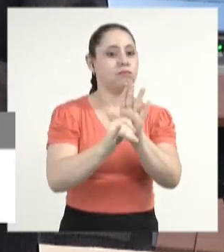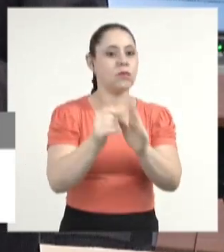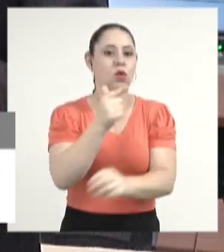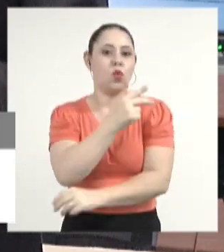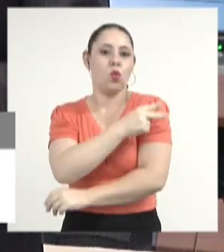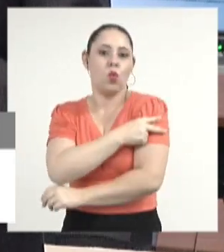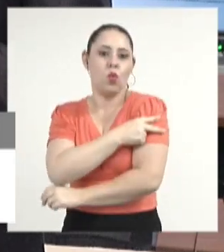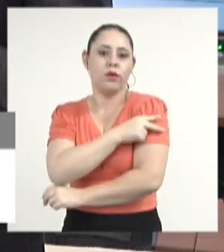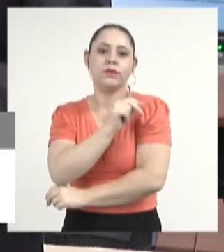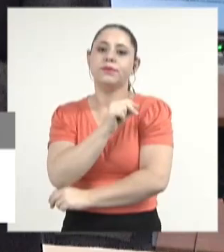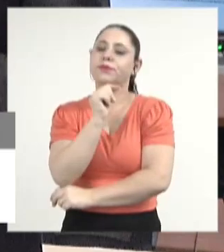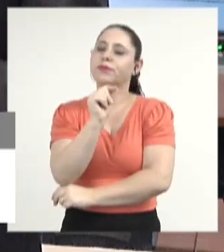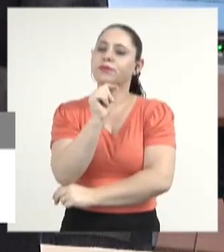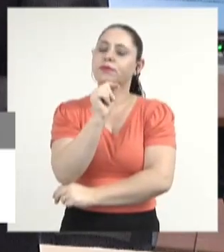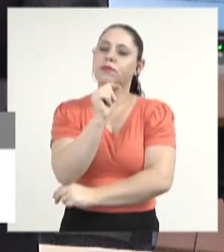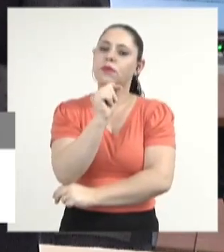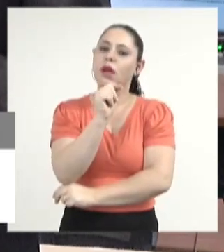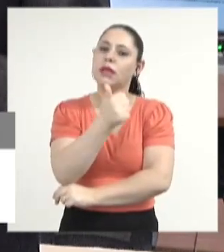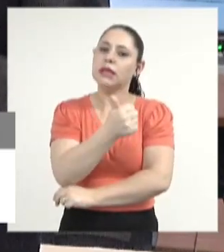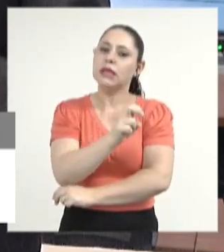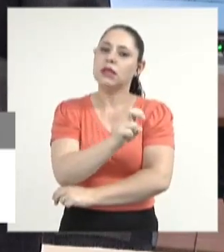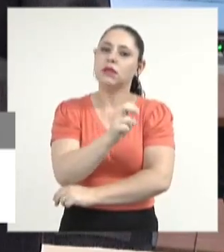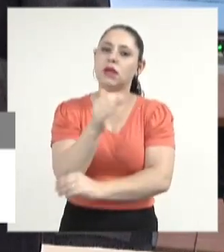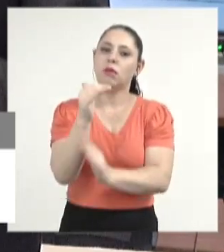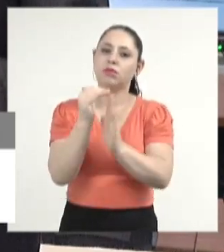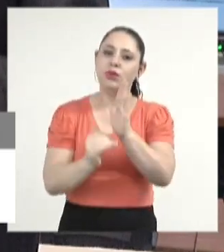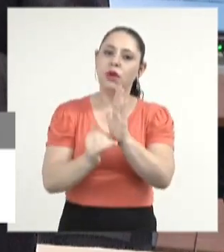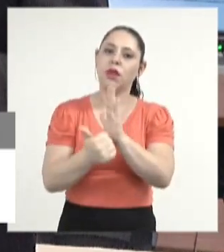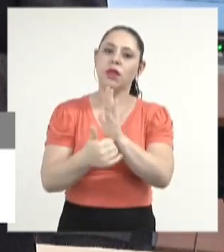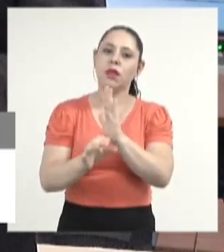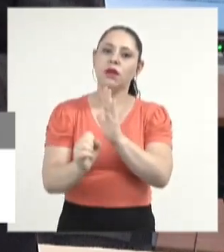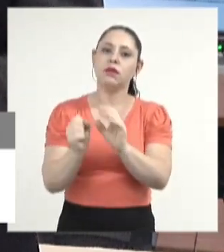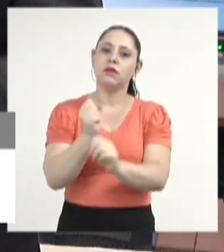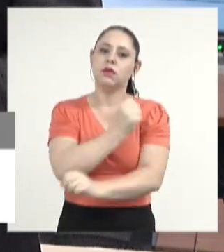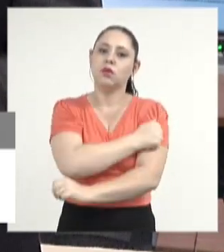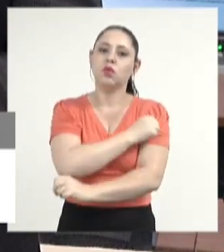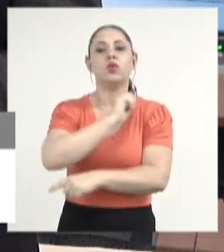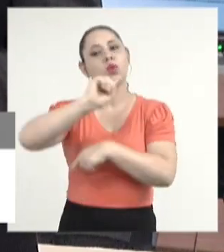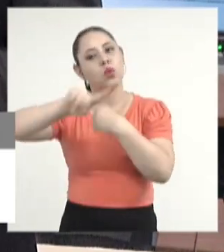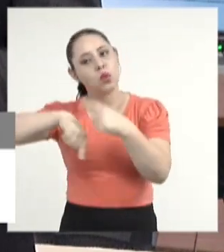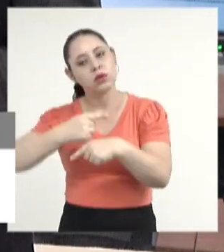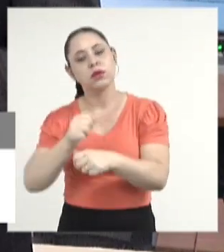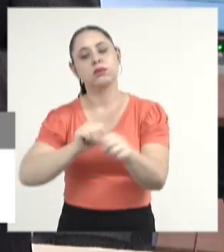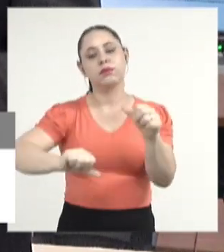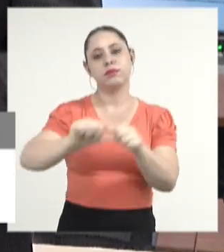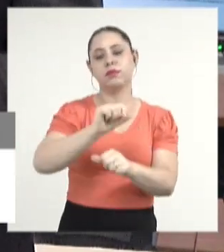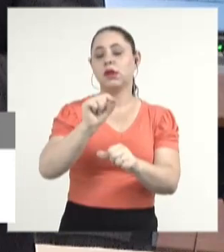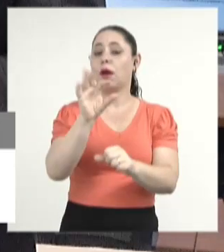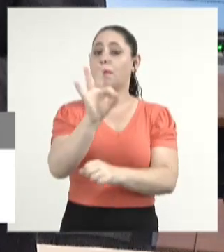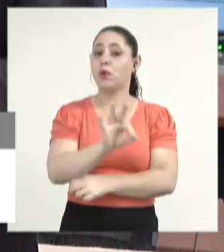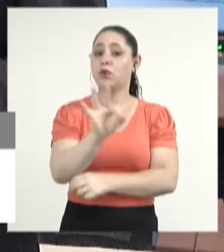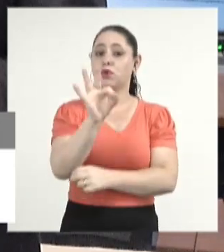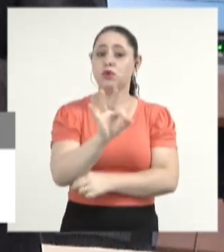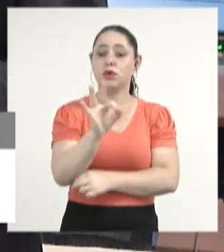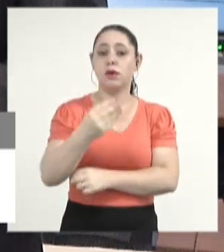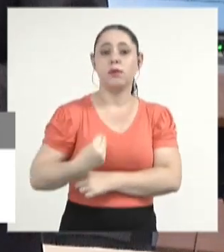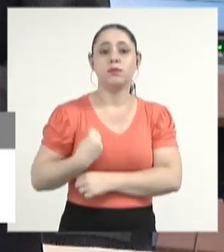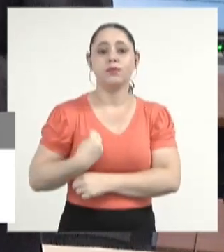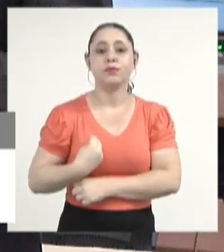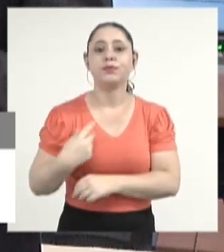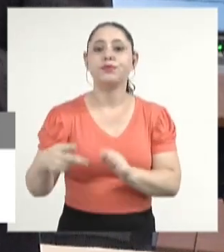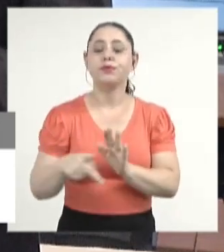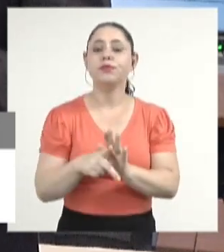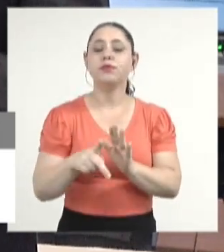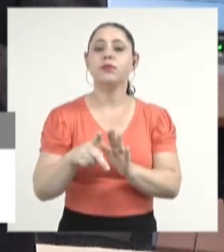ano do ensino fundamental, que passou de 15 para 10 alunos, e a outra alteração é que a porcentagem de